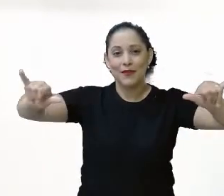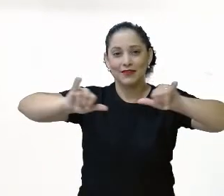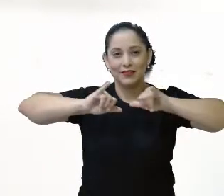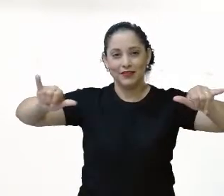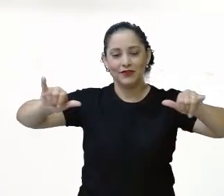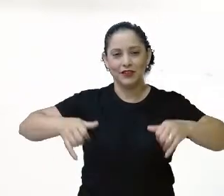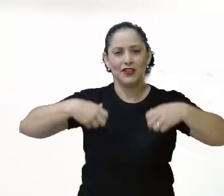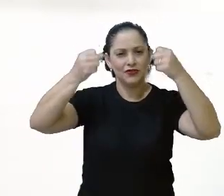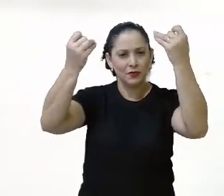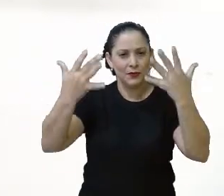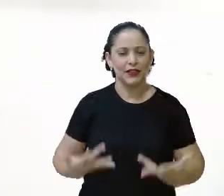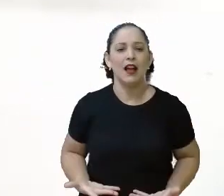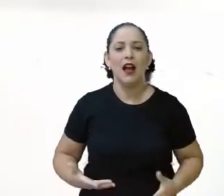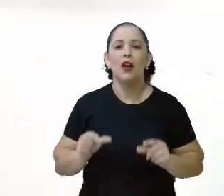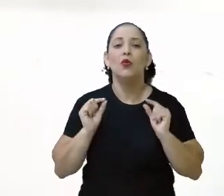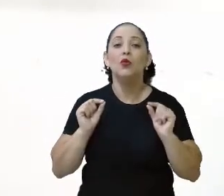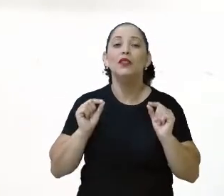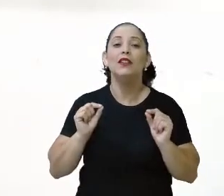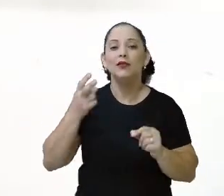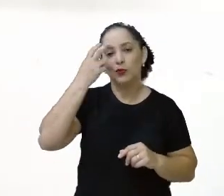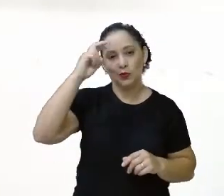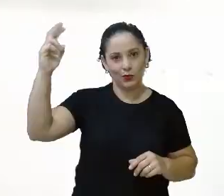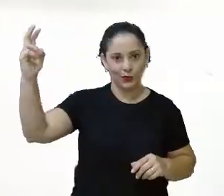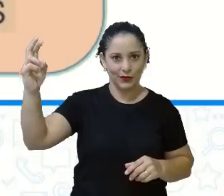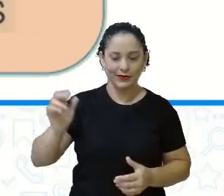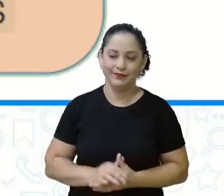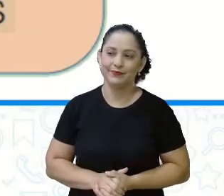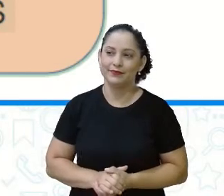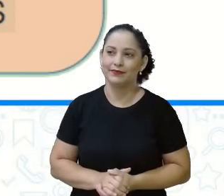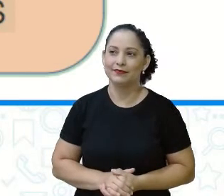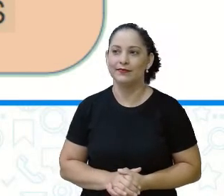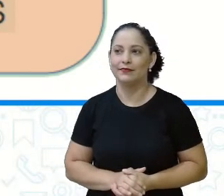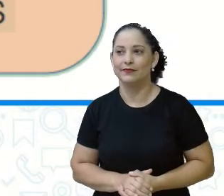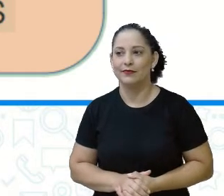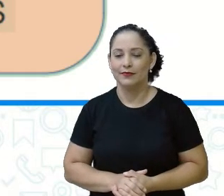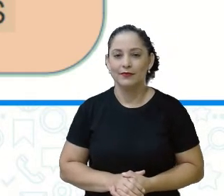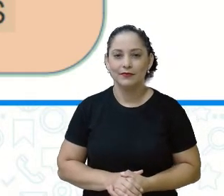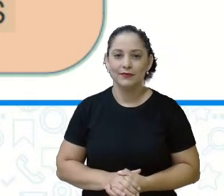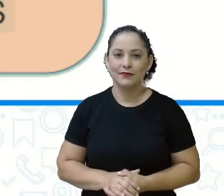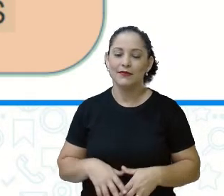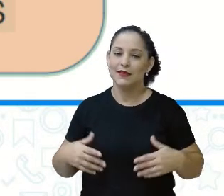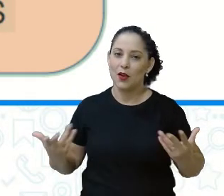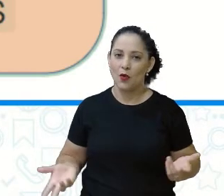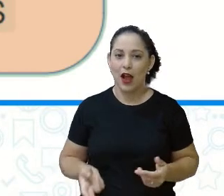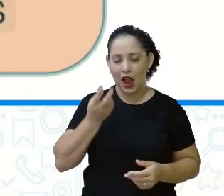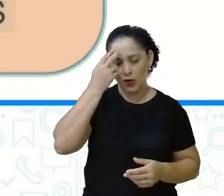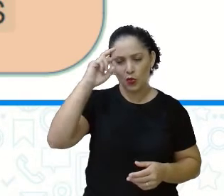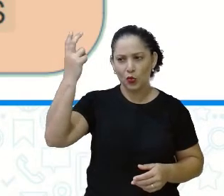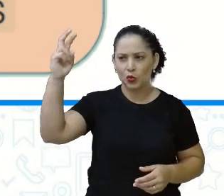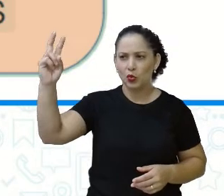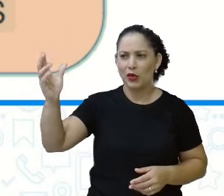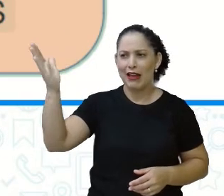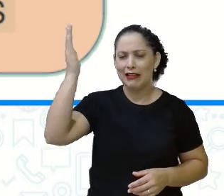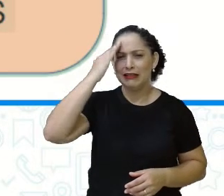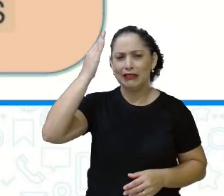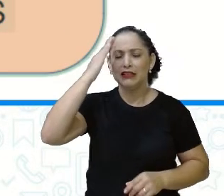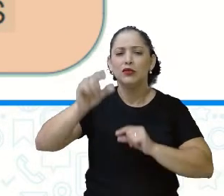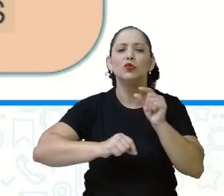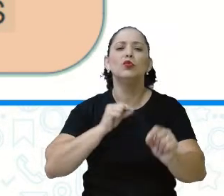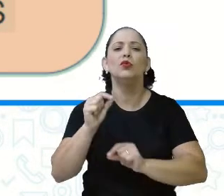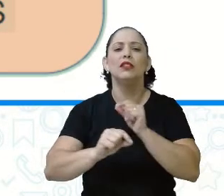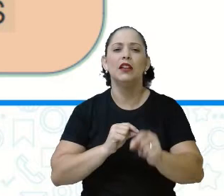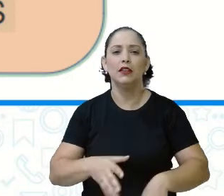pouquinho sobre cultura, ok? Então, veja lá. Cultura é compreendida como os